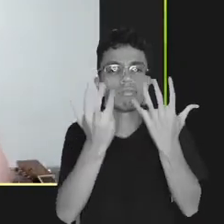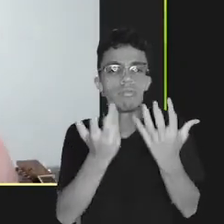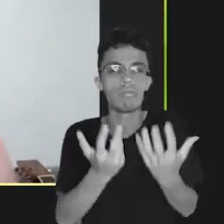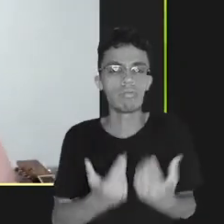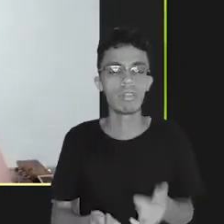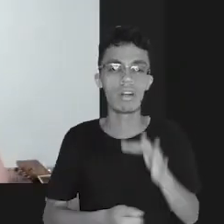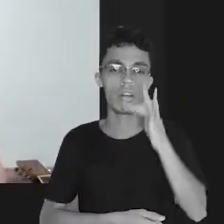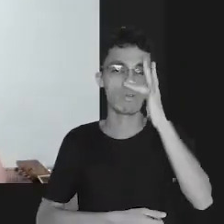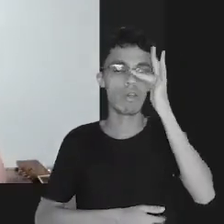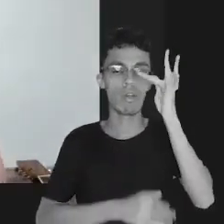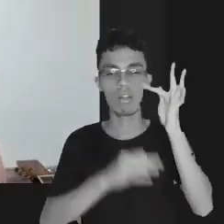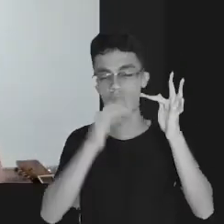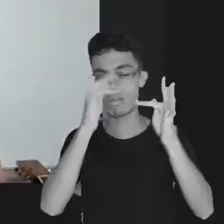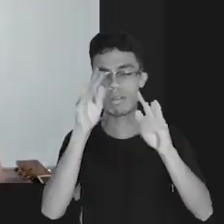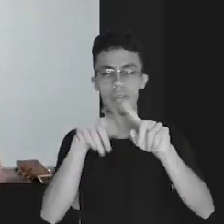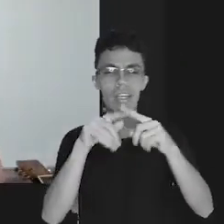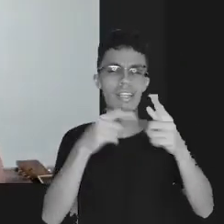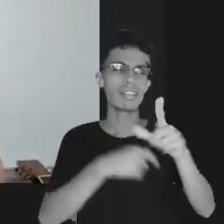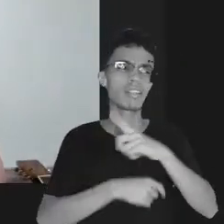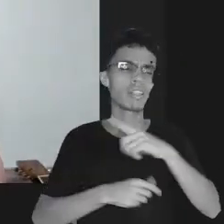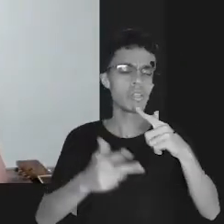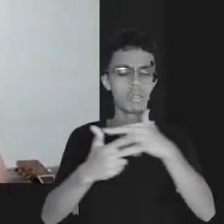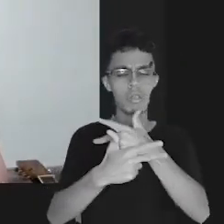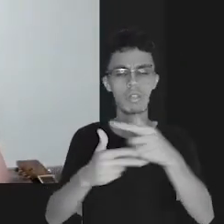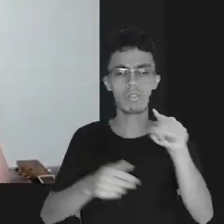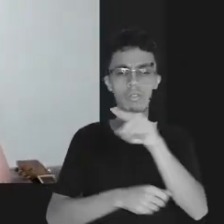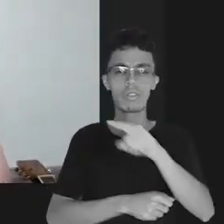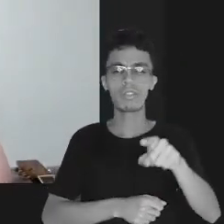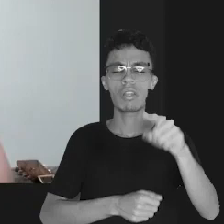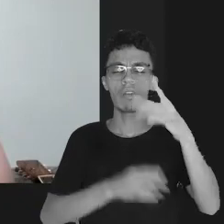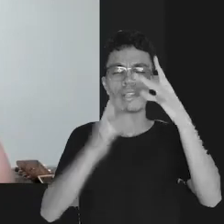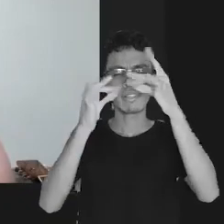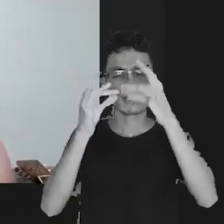cajado. Mas alguma coisa o circunscreve.